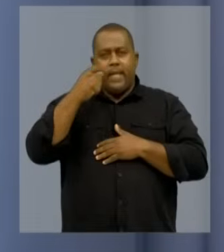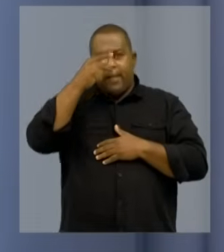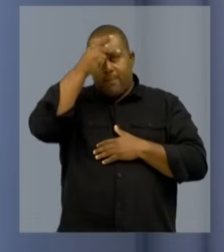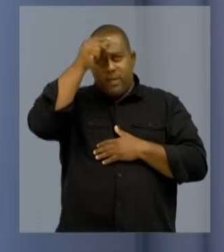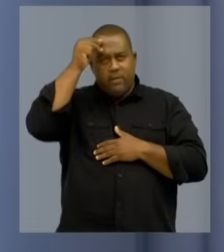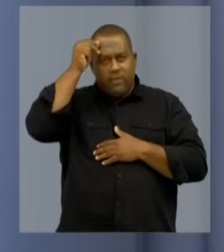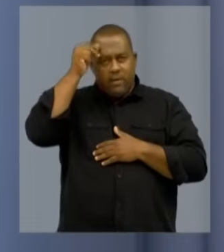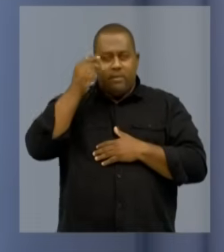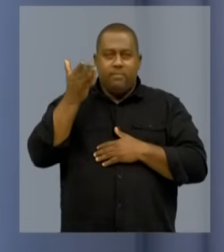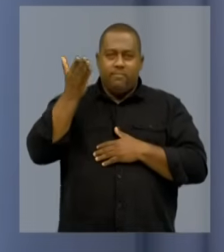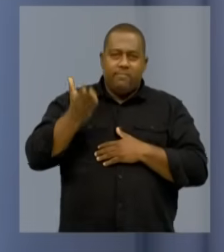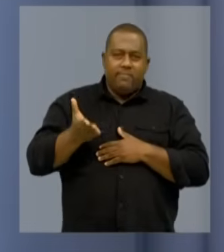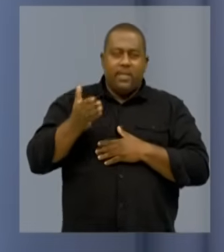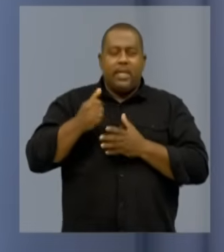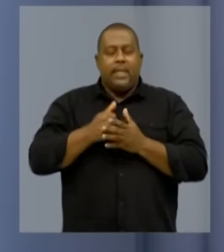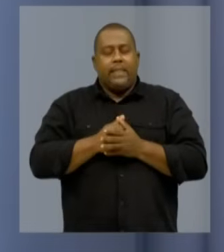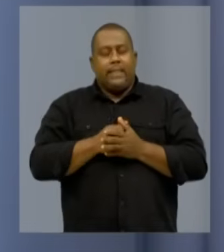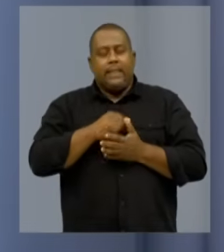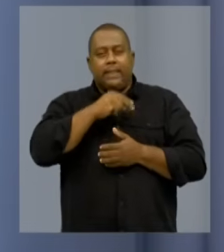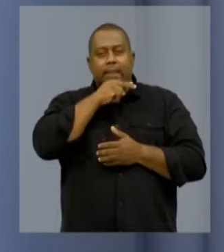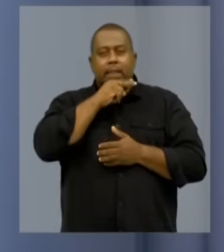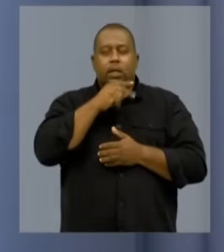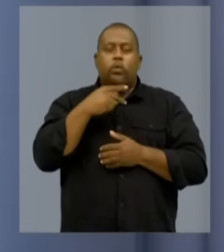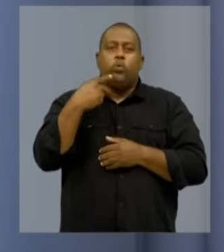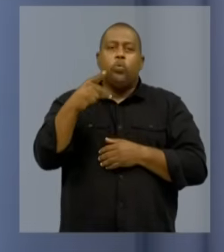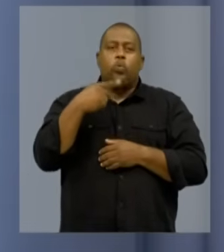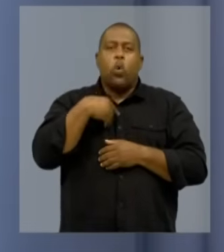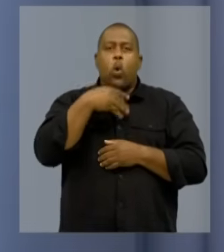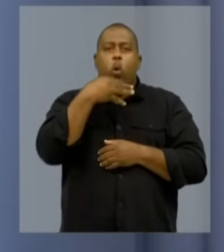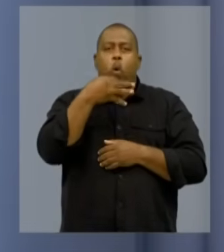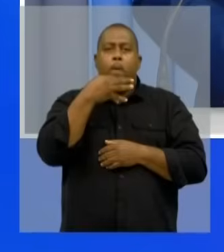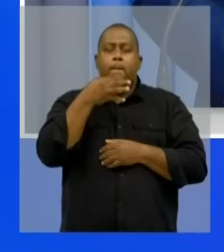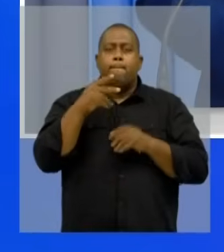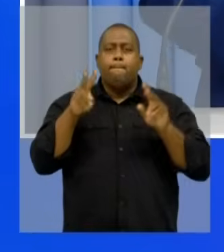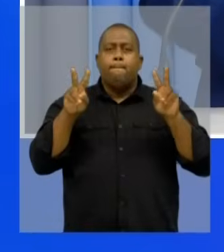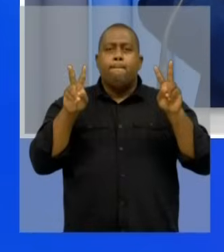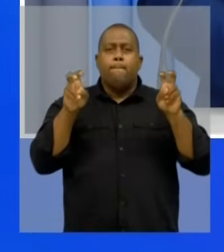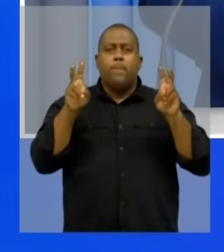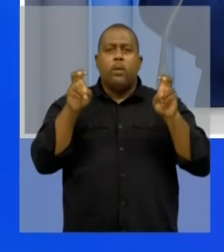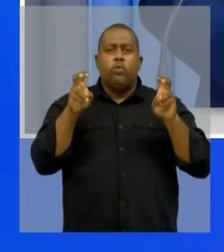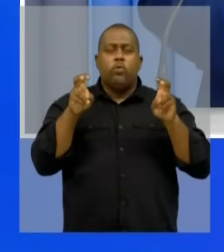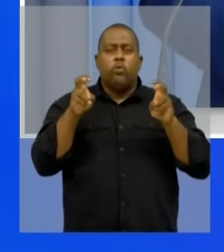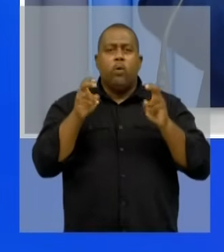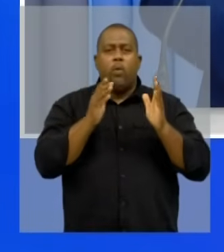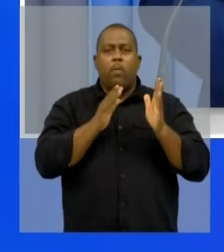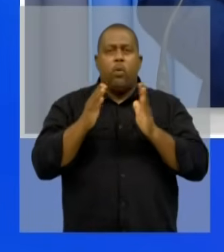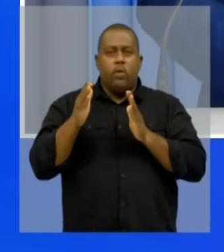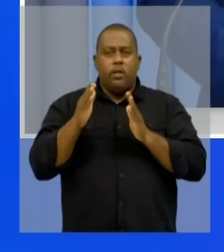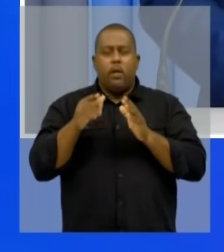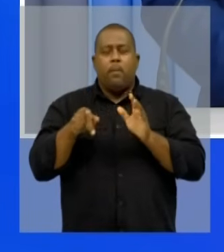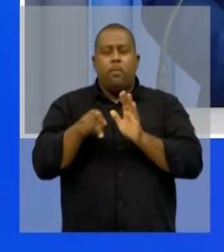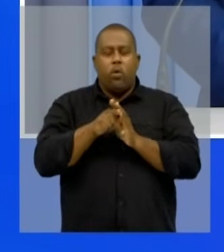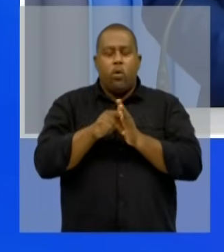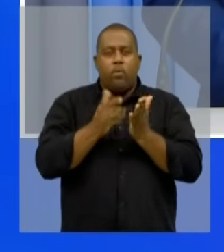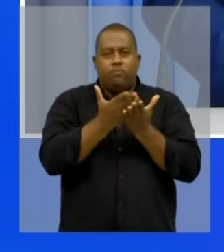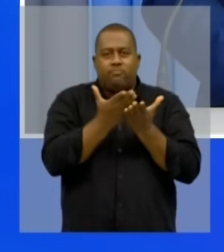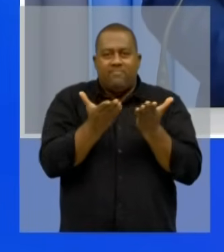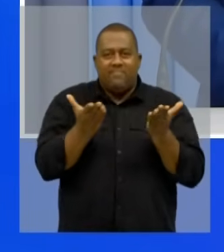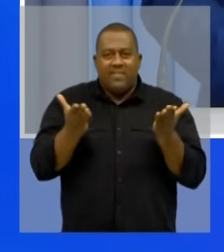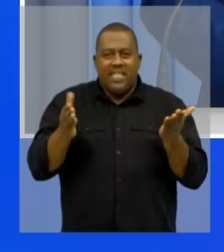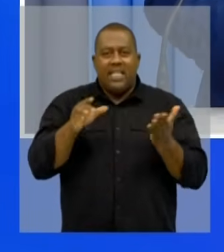aqui, ACM Neto. Qual sua opinião sobre os processos de licitações na